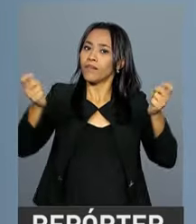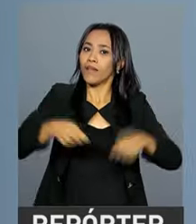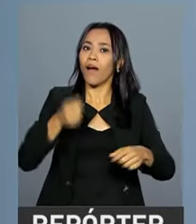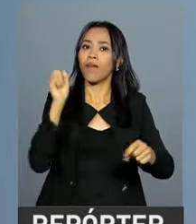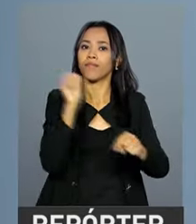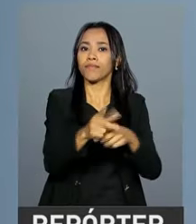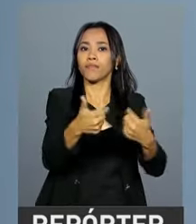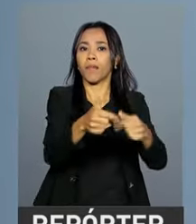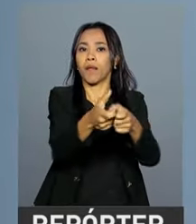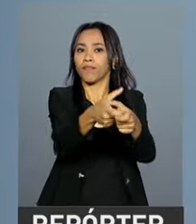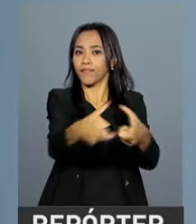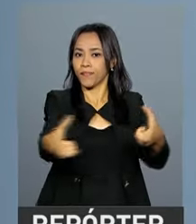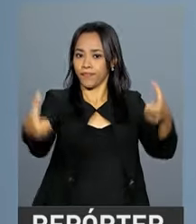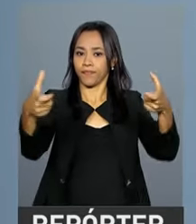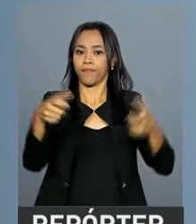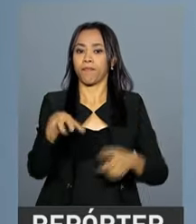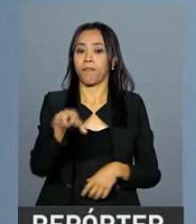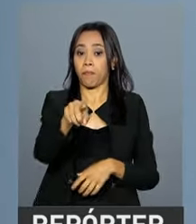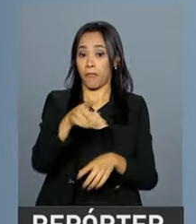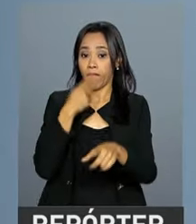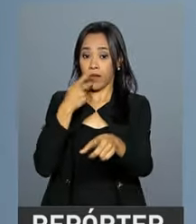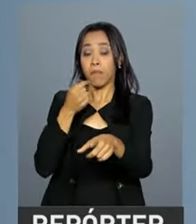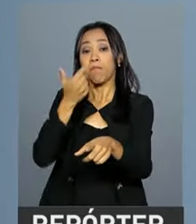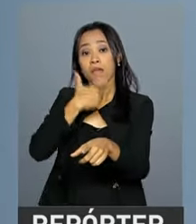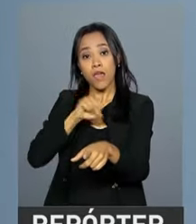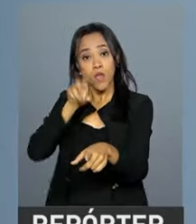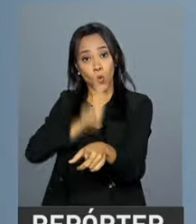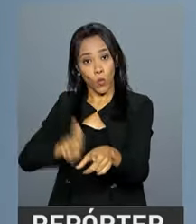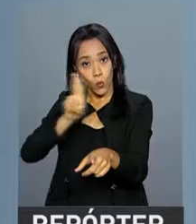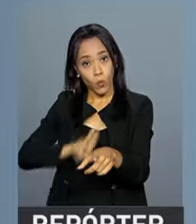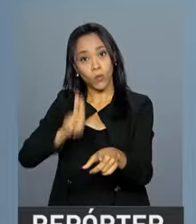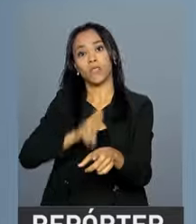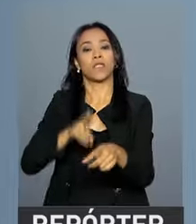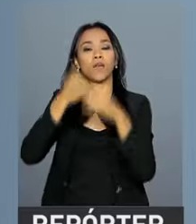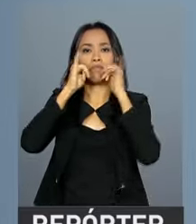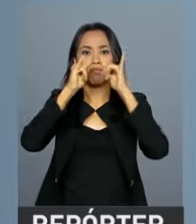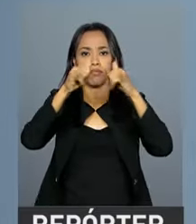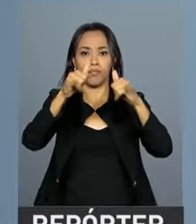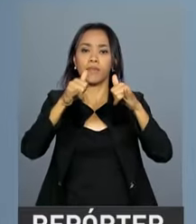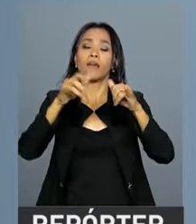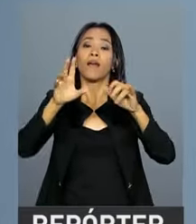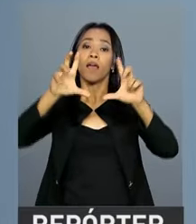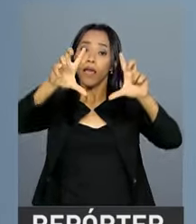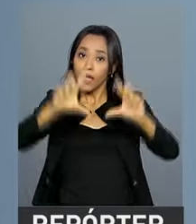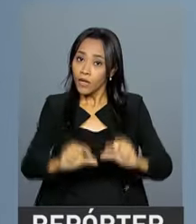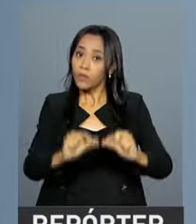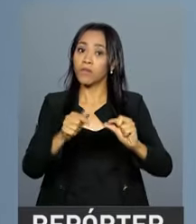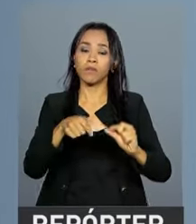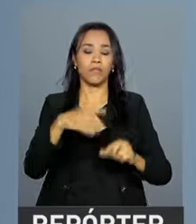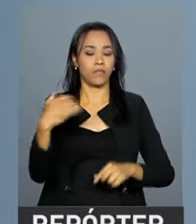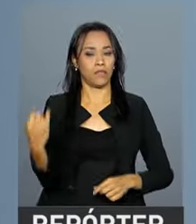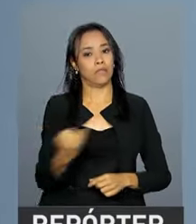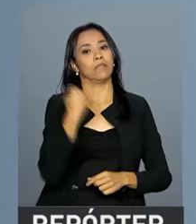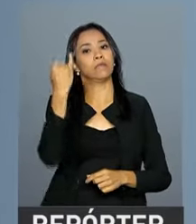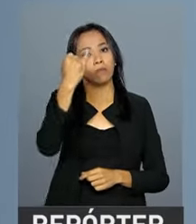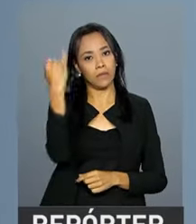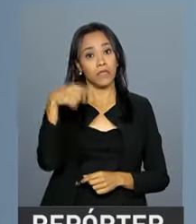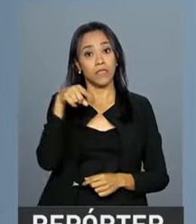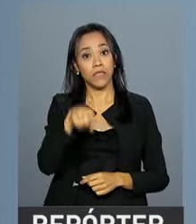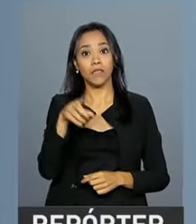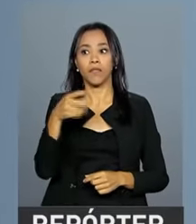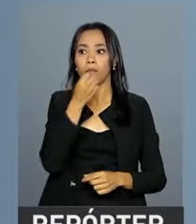o consumidor que usa energia elétrica como insumo isso é fundamental a redução do preço da energia porque isso dá